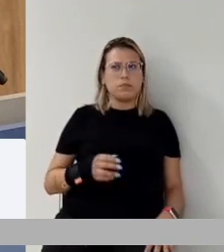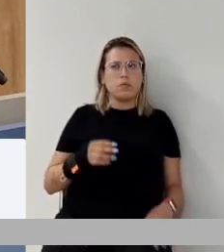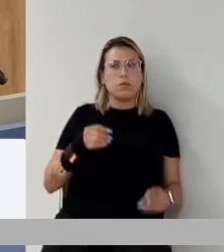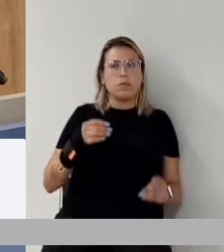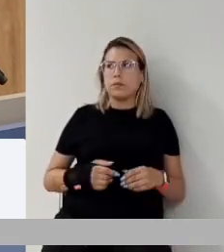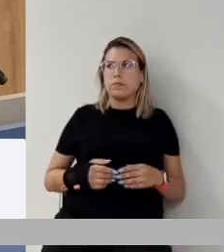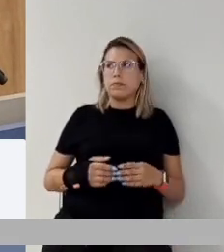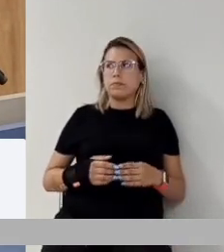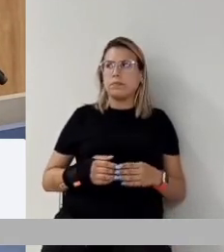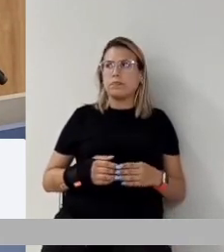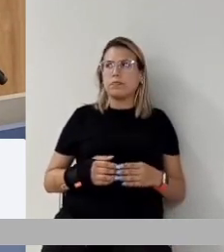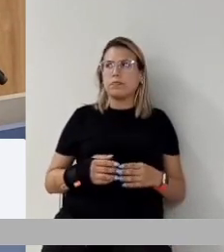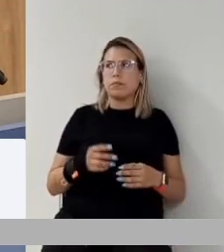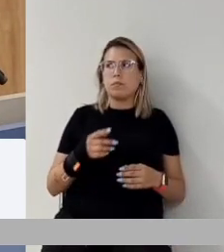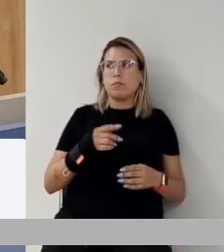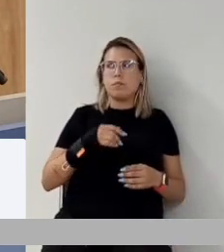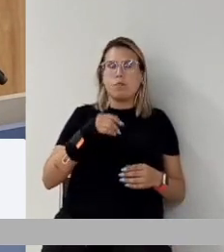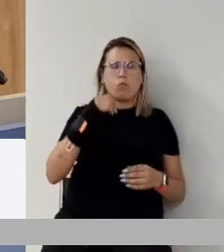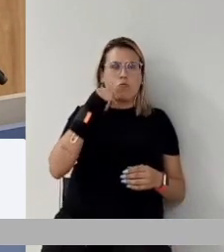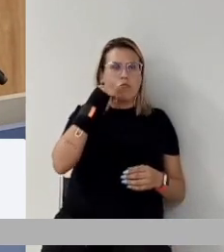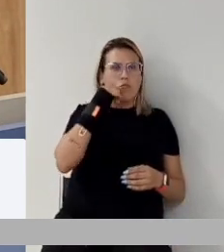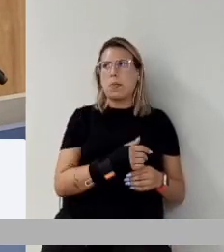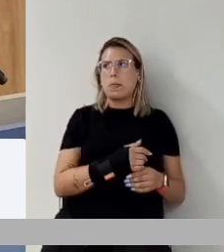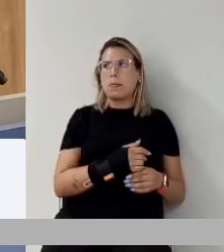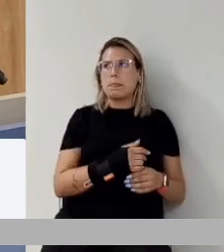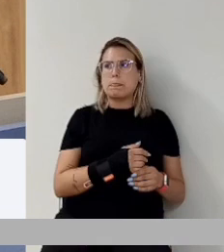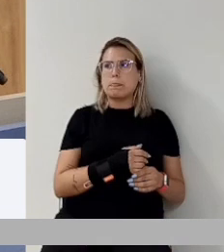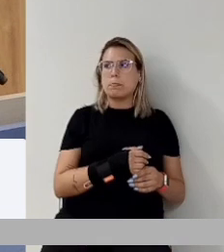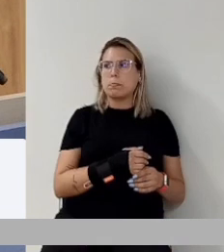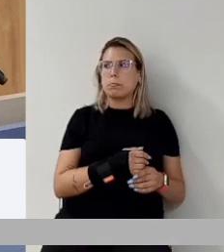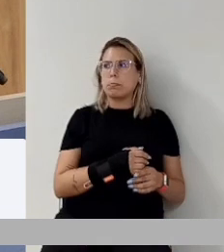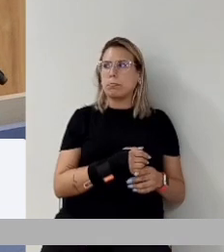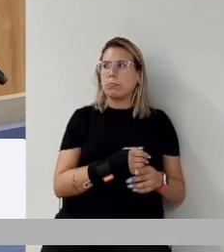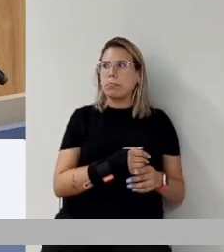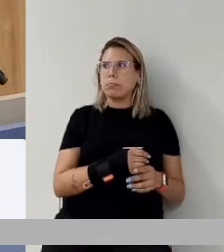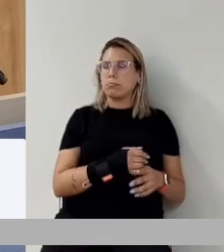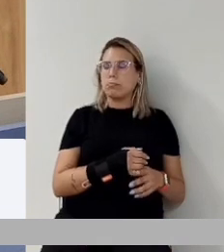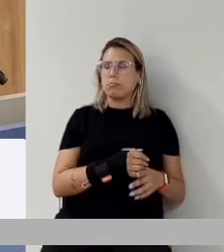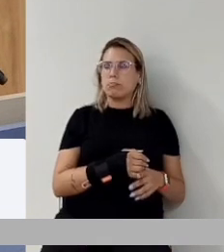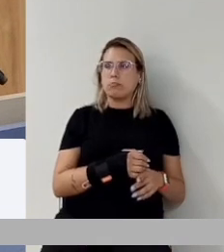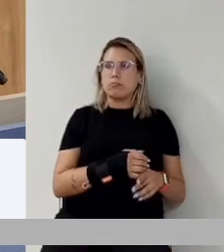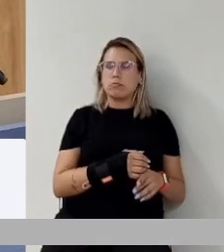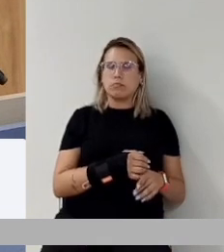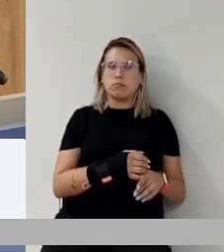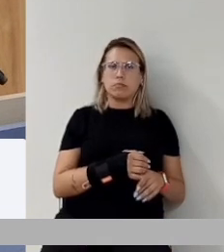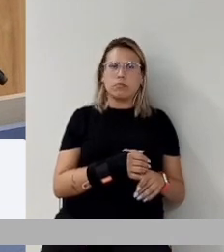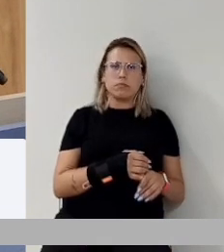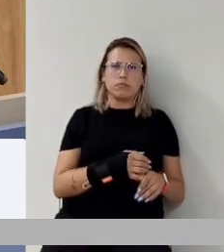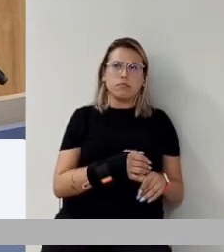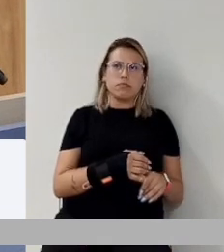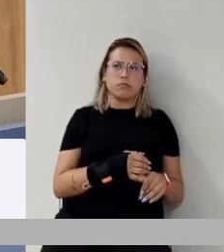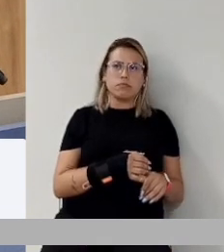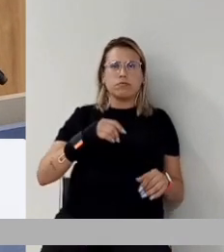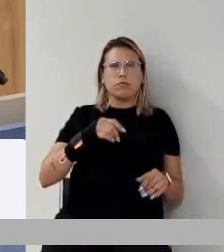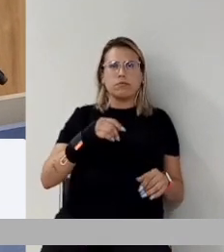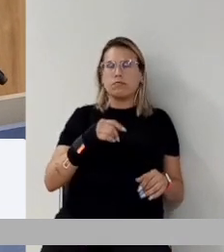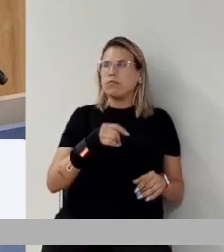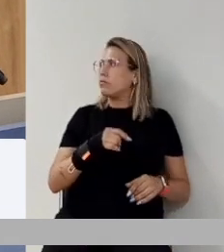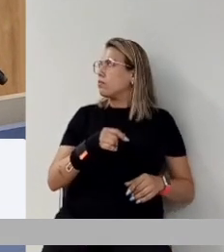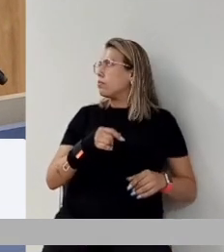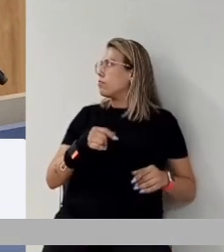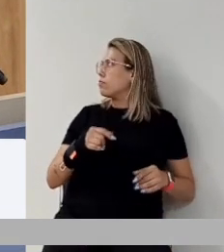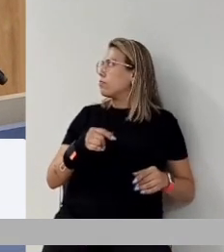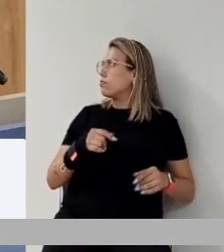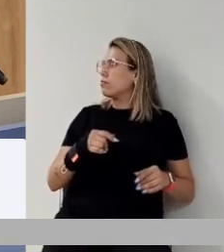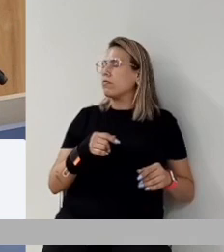aí as mulheres diziam viu kend Doutor meus filhos aqui eu criei tudinho com o leite ó que o senhor dava eu